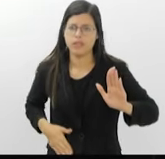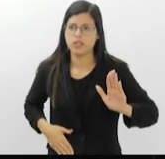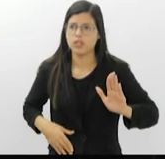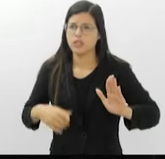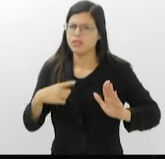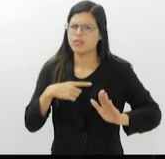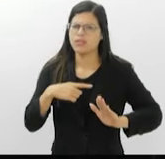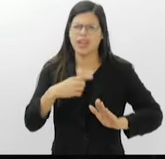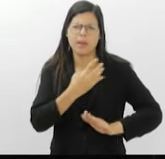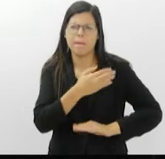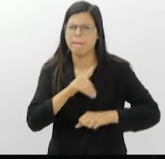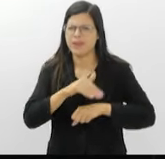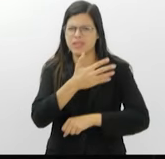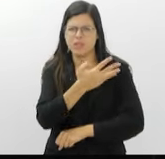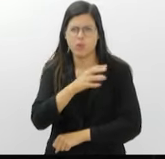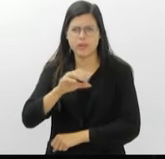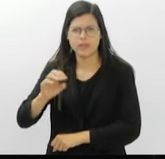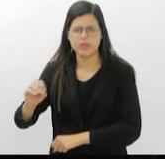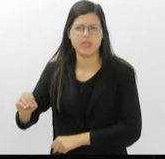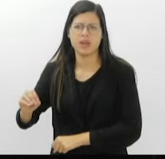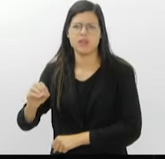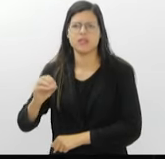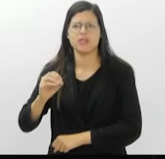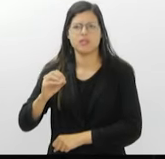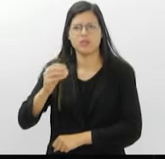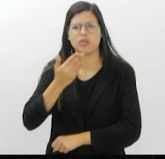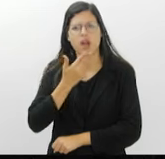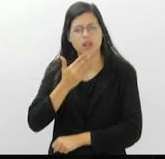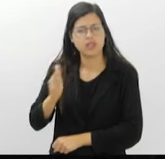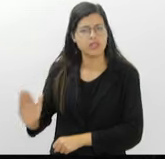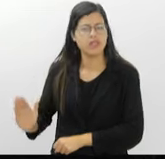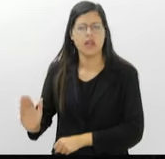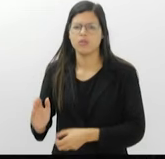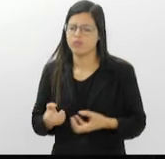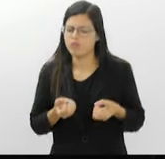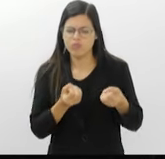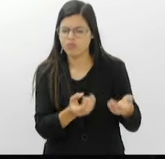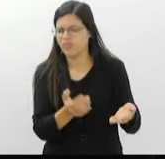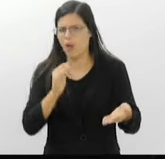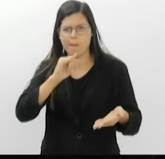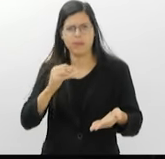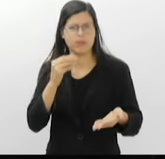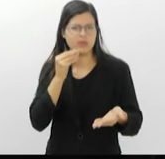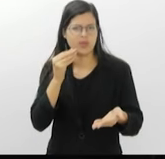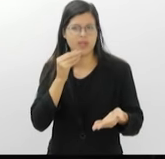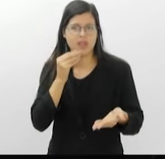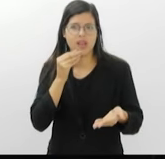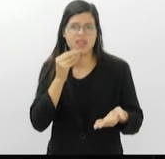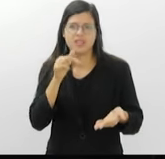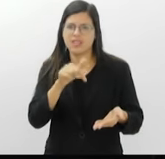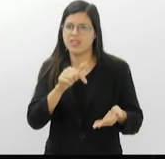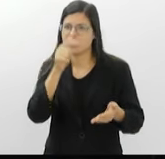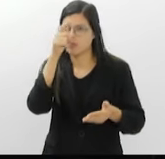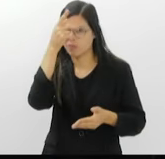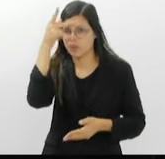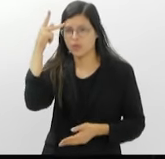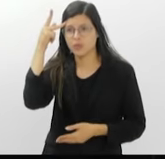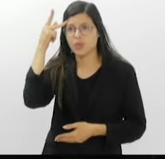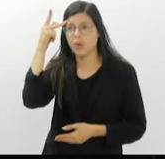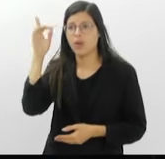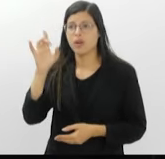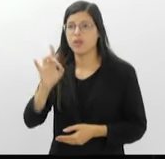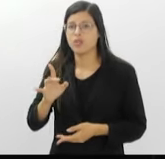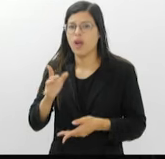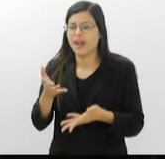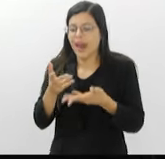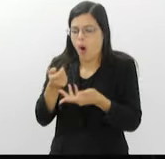de 400. Não dê oportunidade a esse tipo de gente que realmente só quer cuidar da sua vida, usa